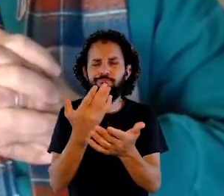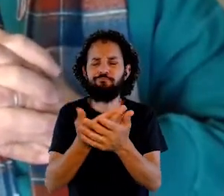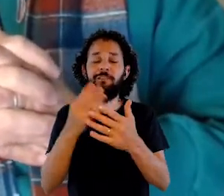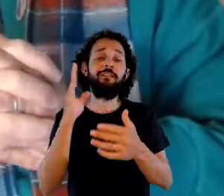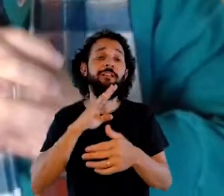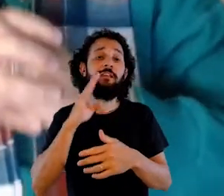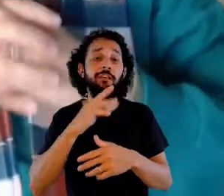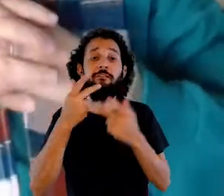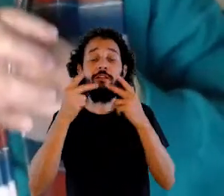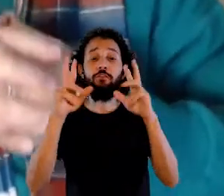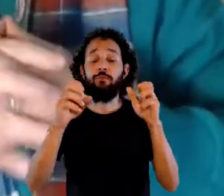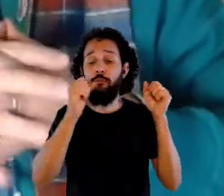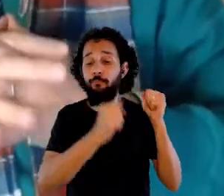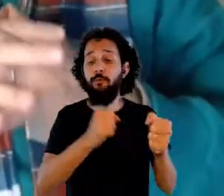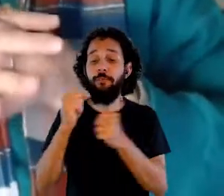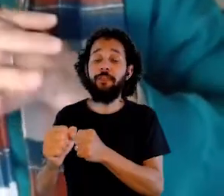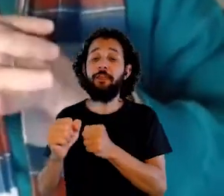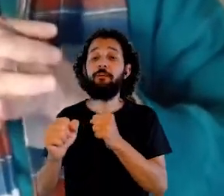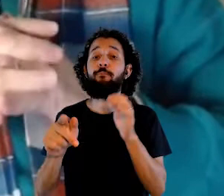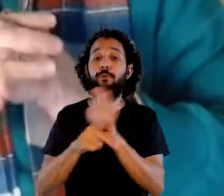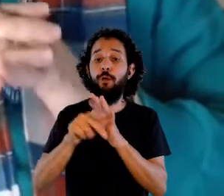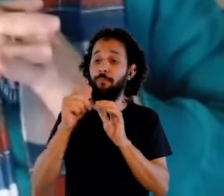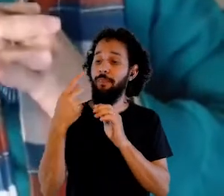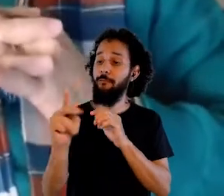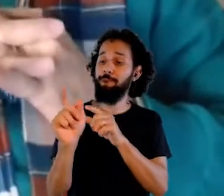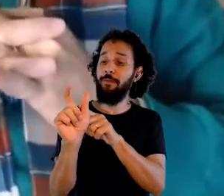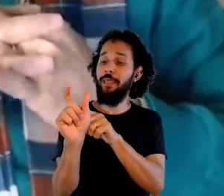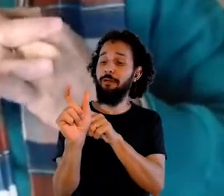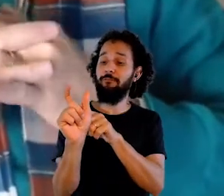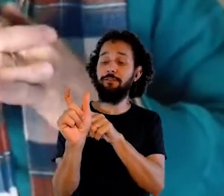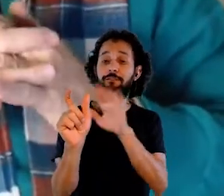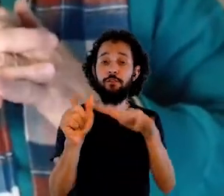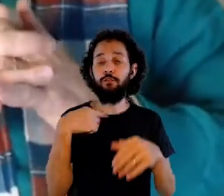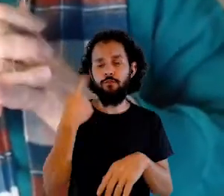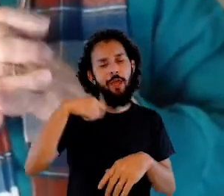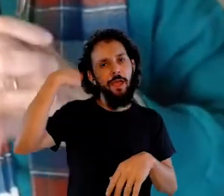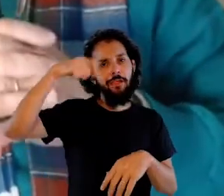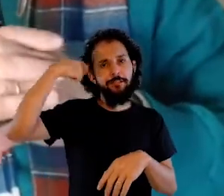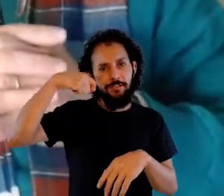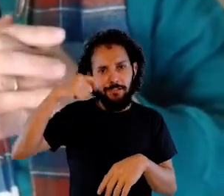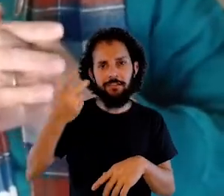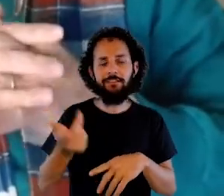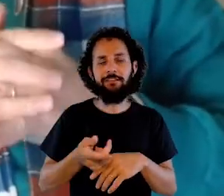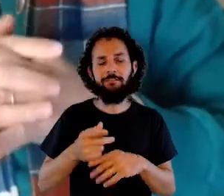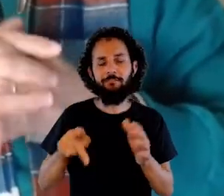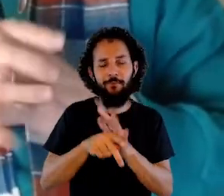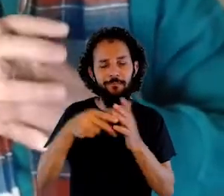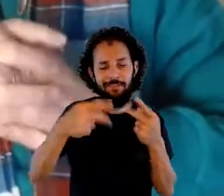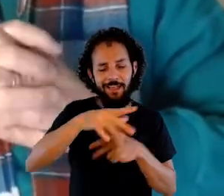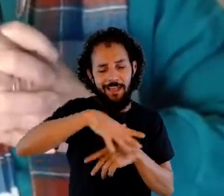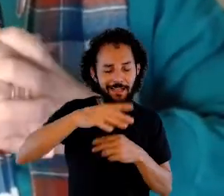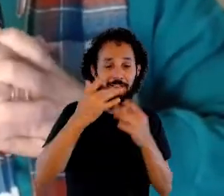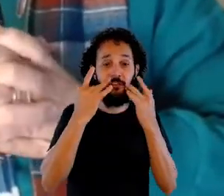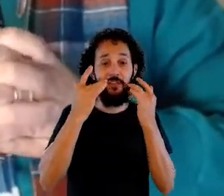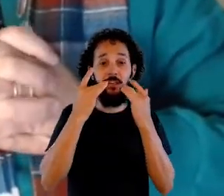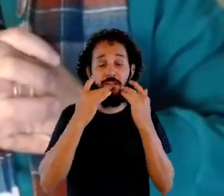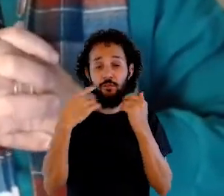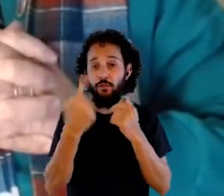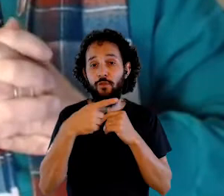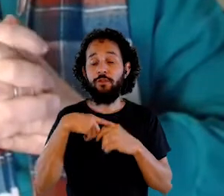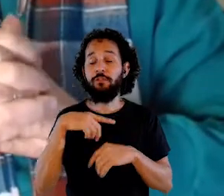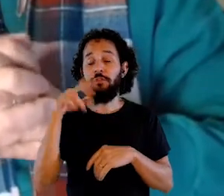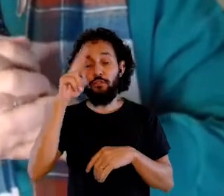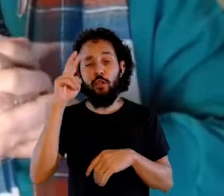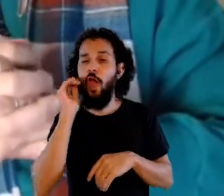palavra. E nós, né, artistas, artes cênicas, principalmente nós que contamos histórias, nós do teatro,